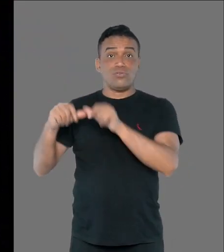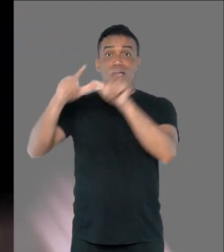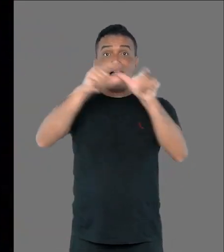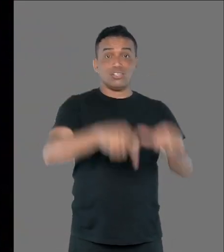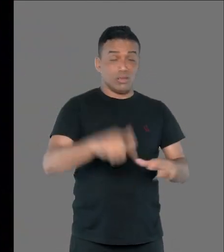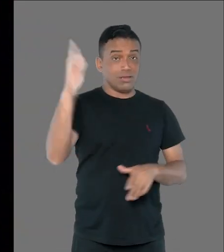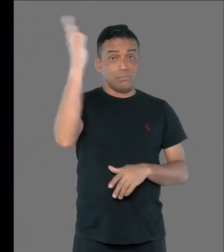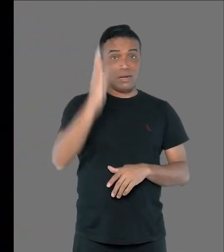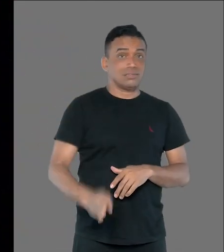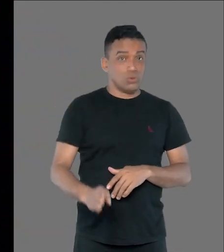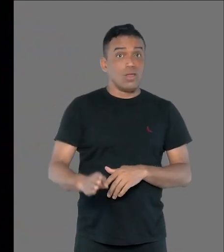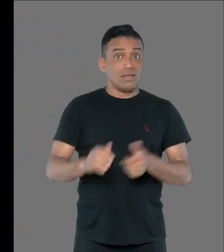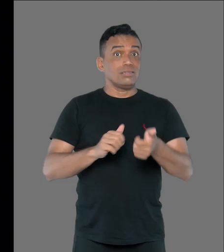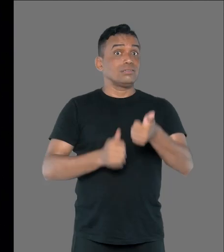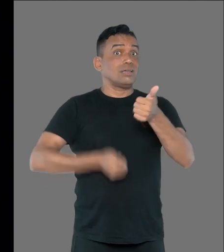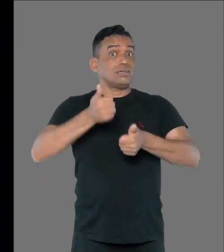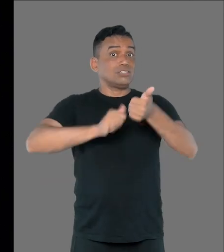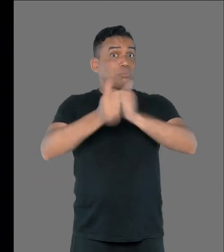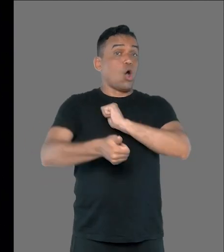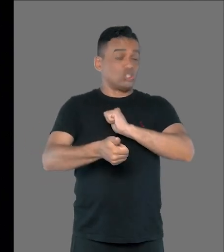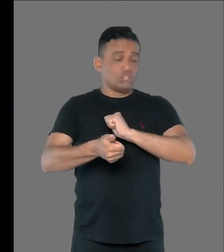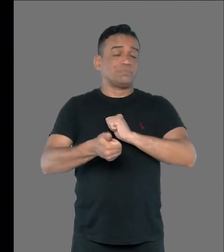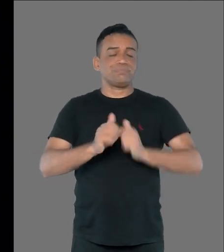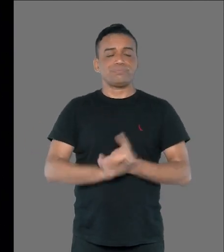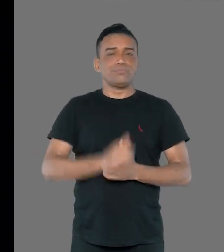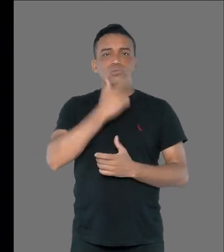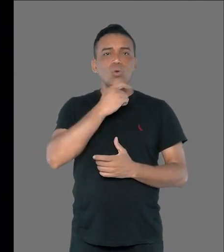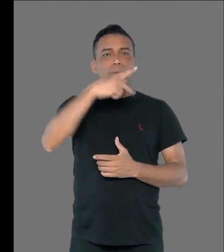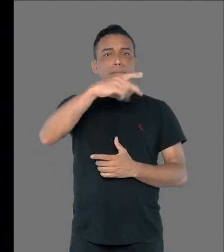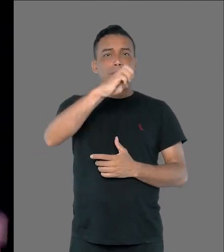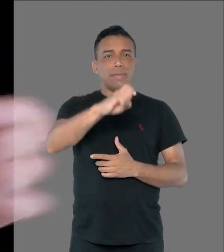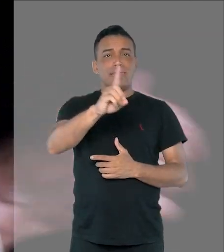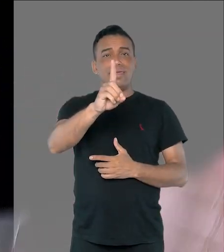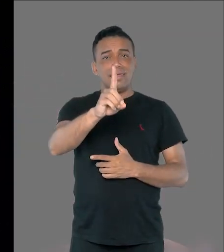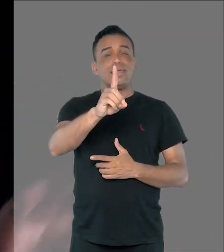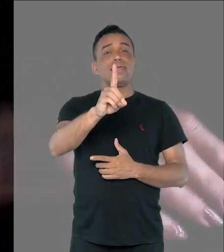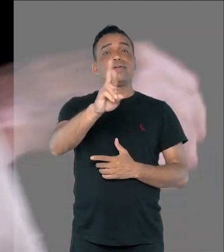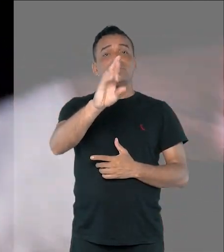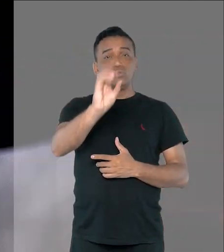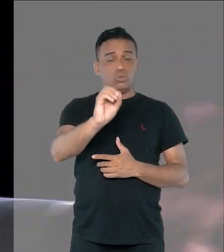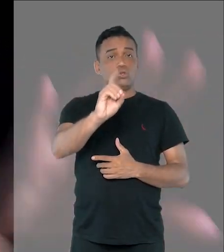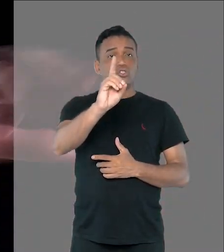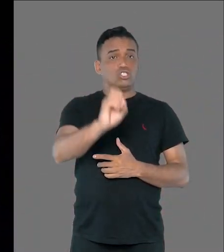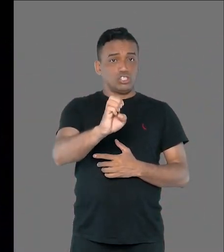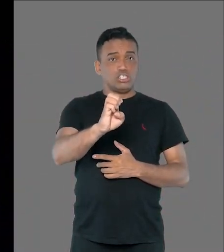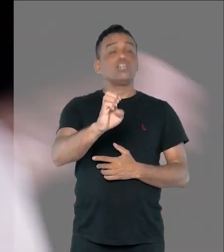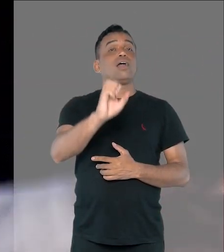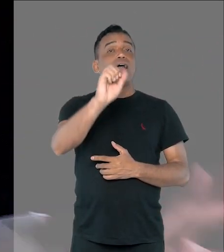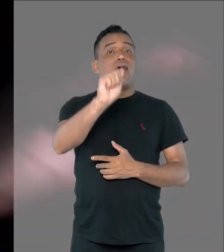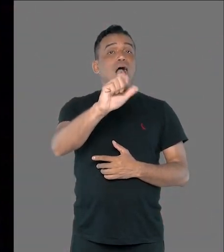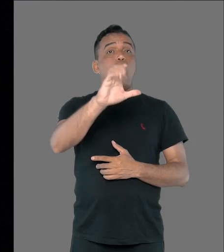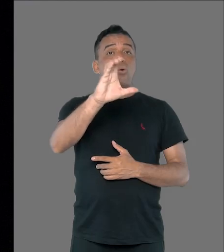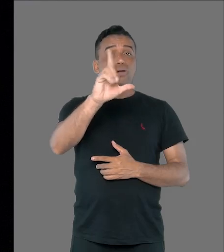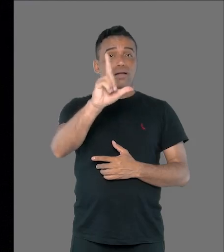esportistas, isso também é exigência do pai. E o Pedro de Alcântara, né, que seria aquele indivíduo que não sabia nem jogar bilhar,